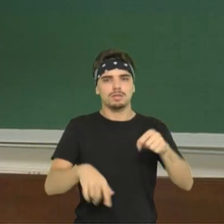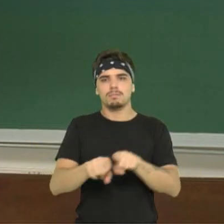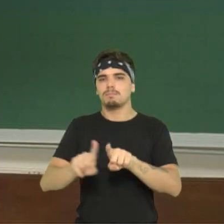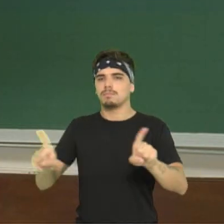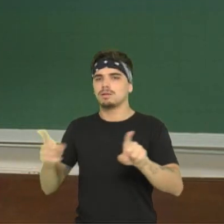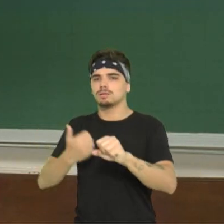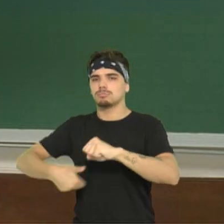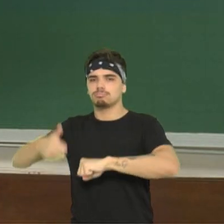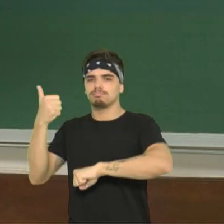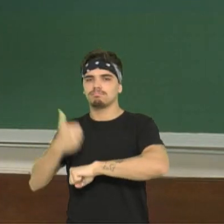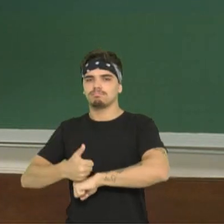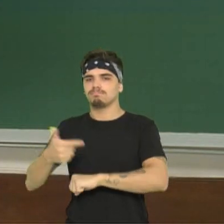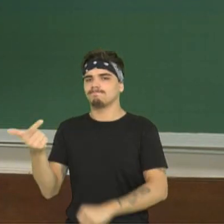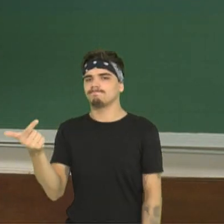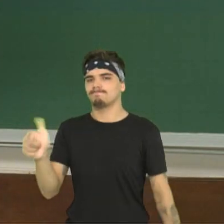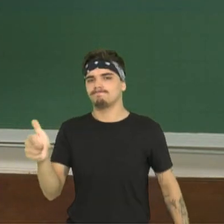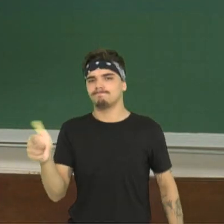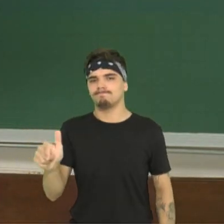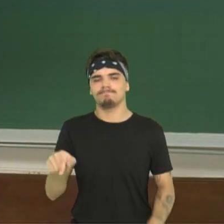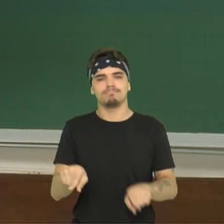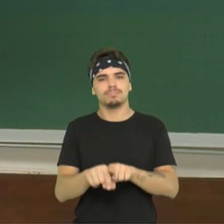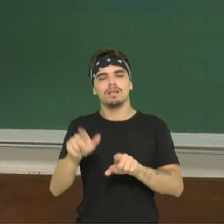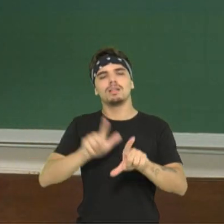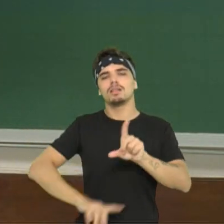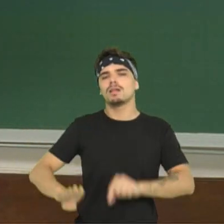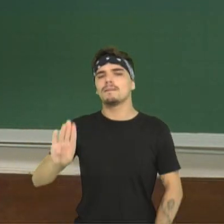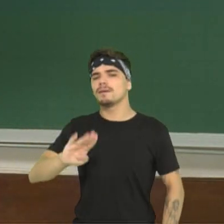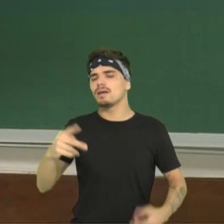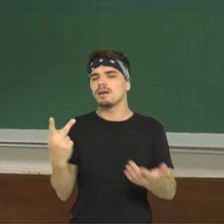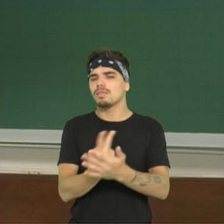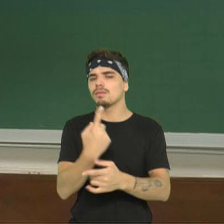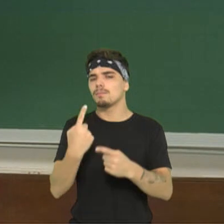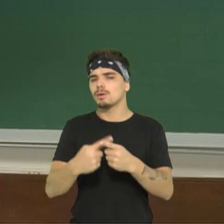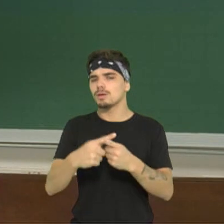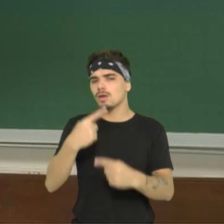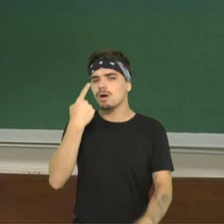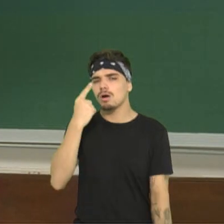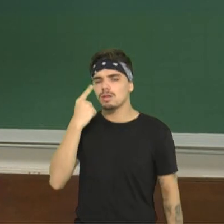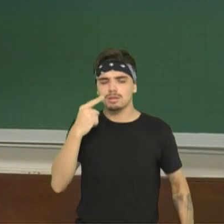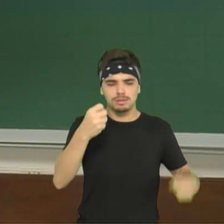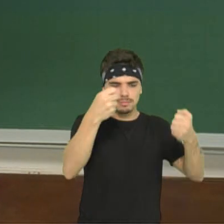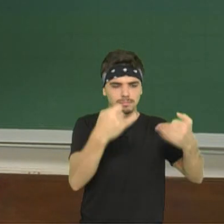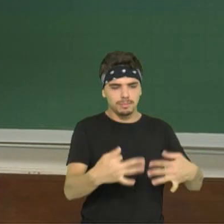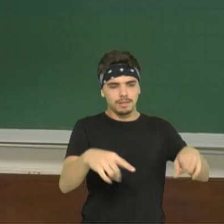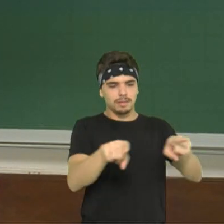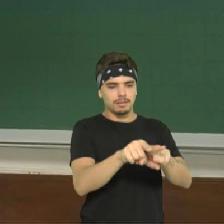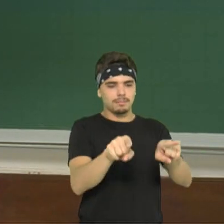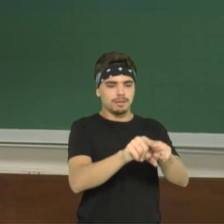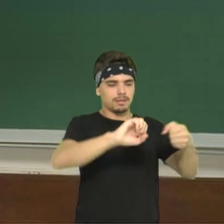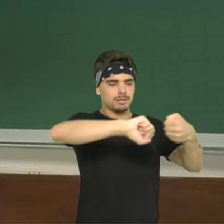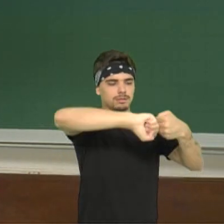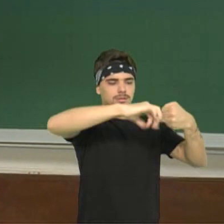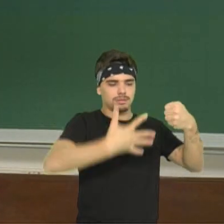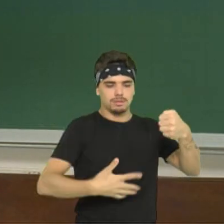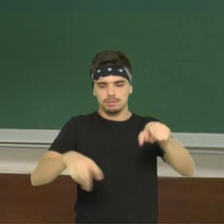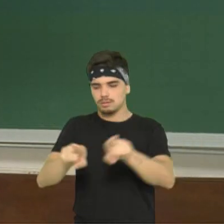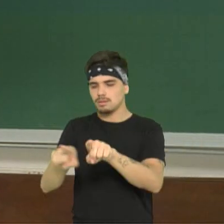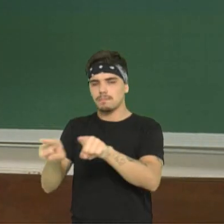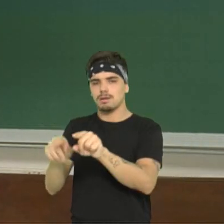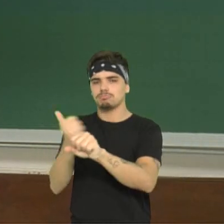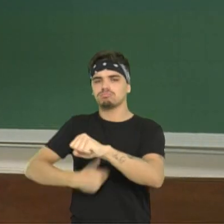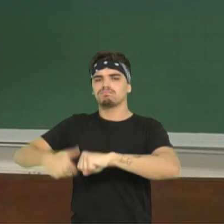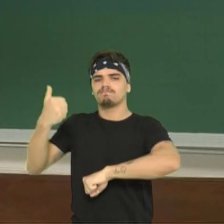totalitarismo isso não existe. A B está incorreta por quê? Porque fala que tanto a democracia quanto o totalitarismo